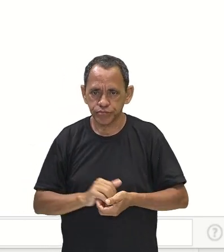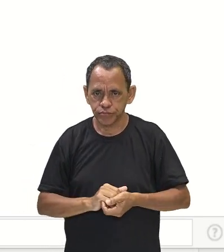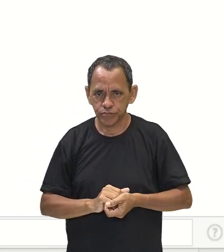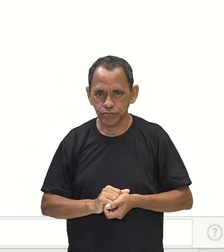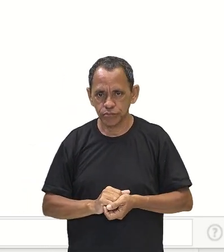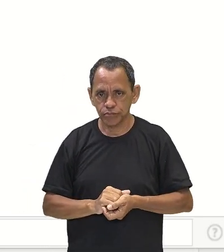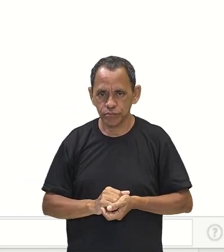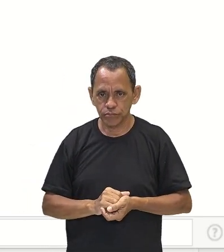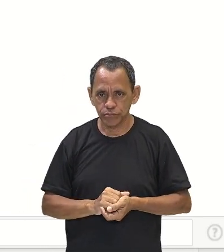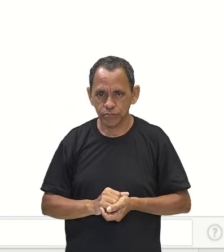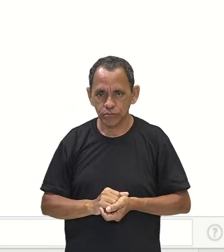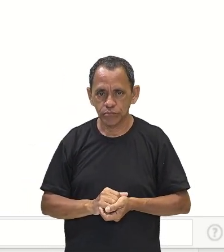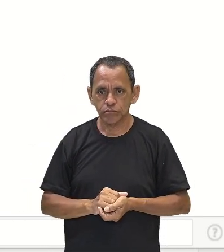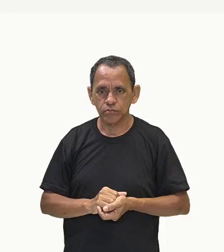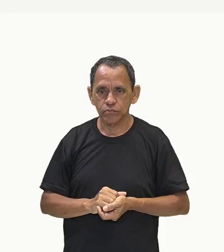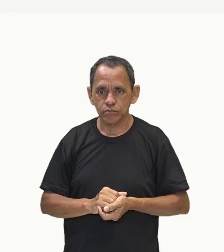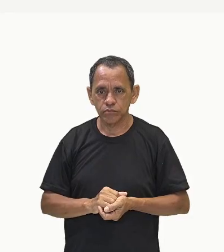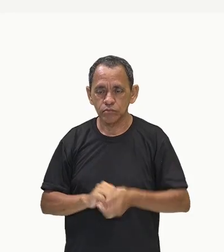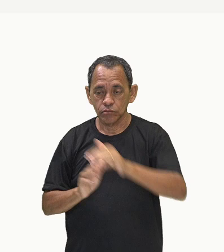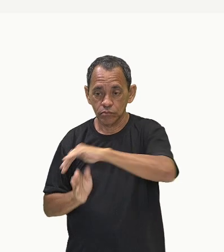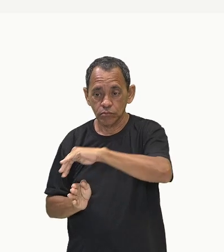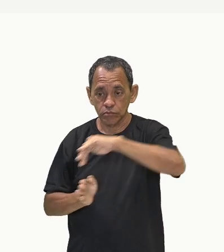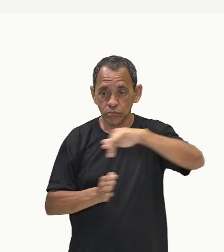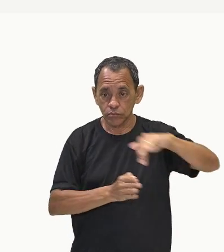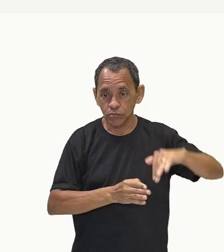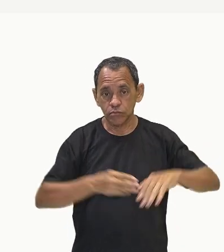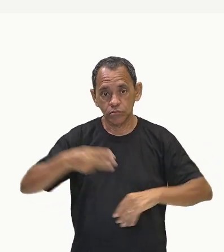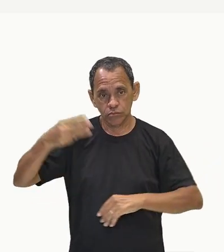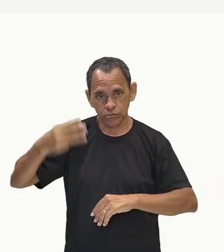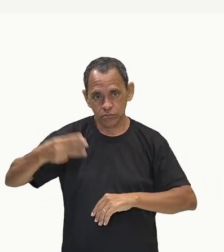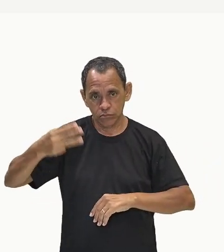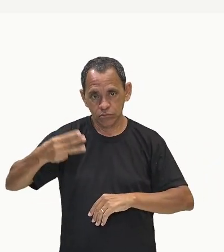Vamos agora para o nosso próximo